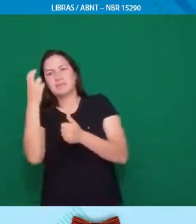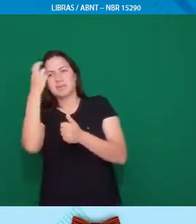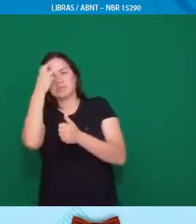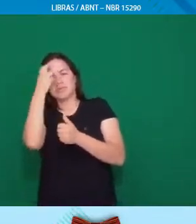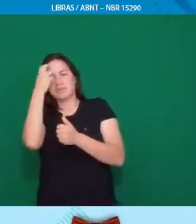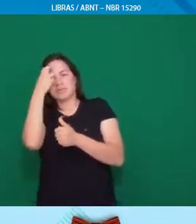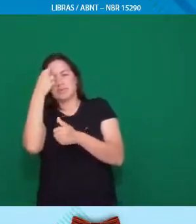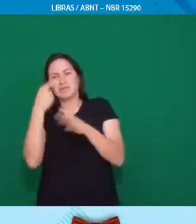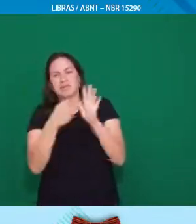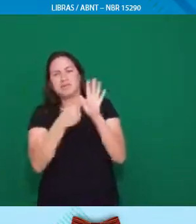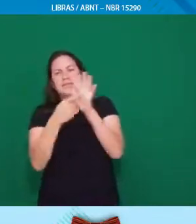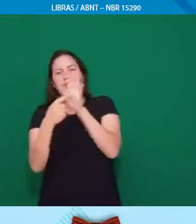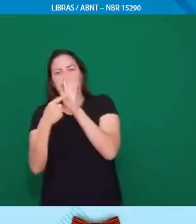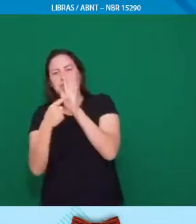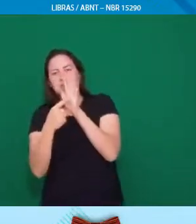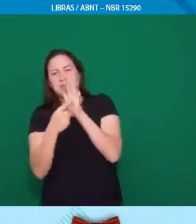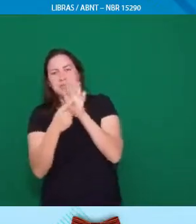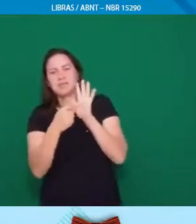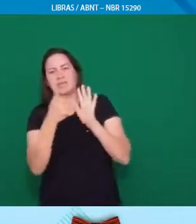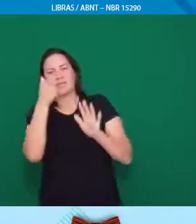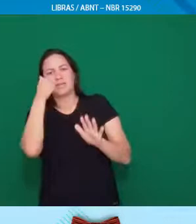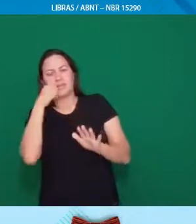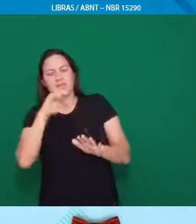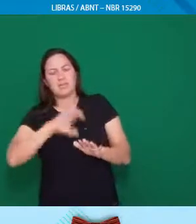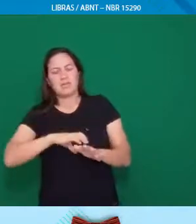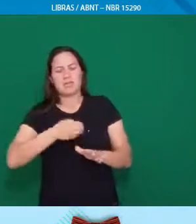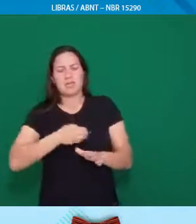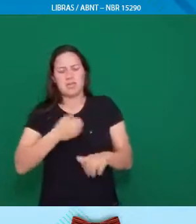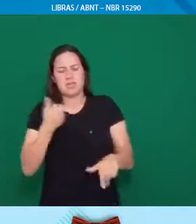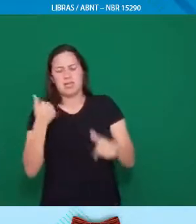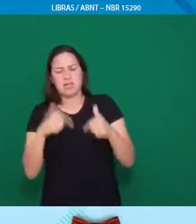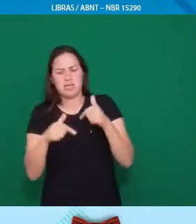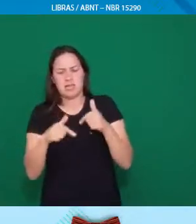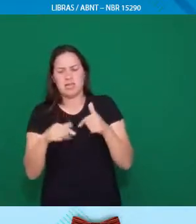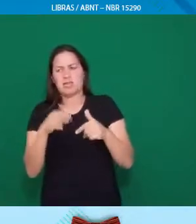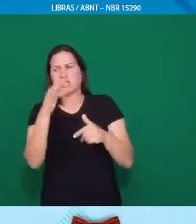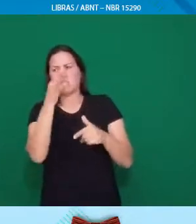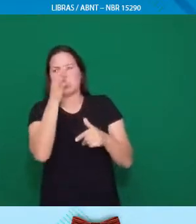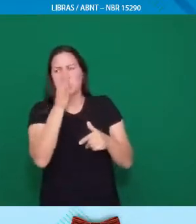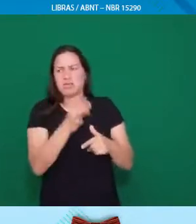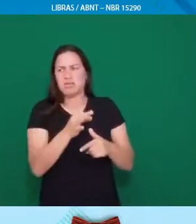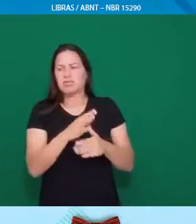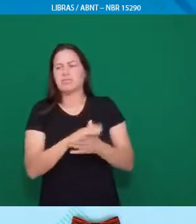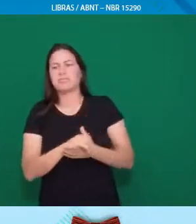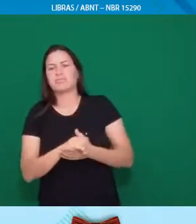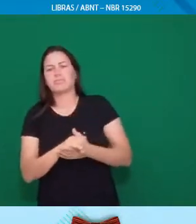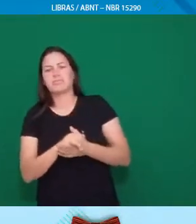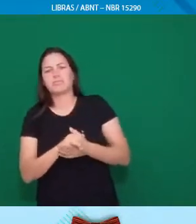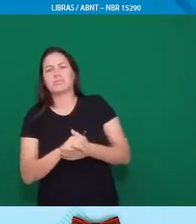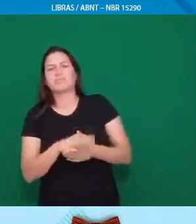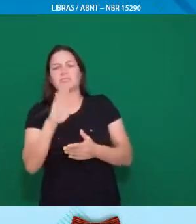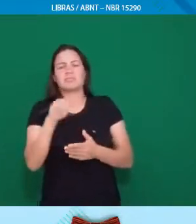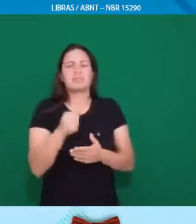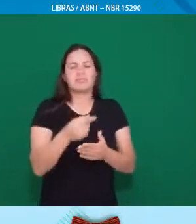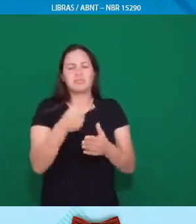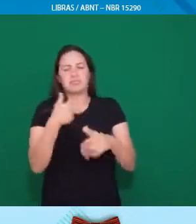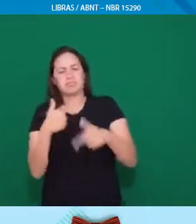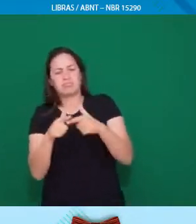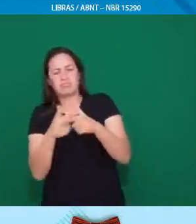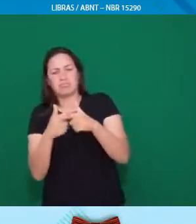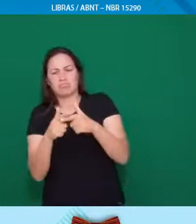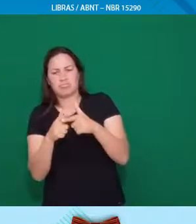cultura mostrou a mulher cara guerreira lutadora competência buscadora de